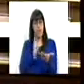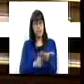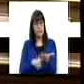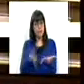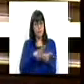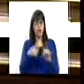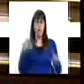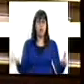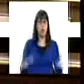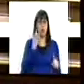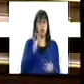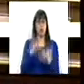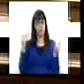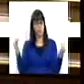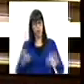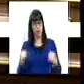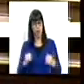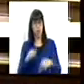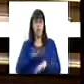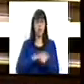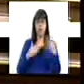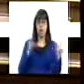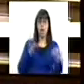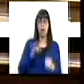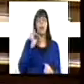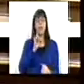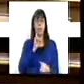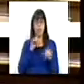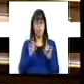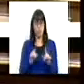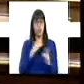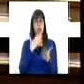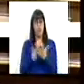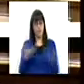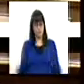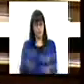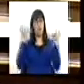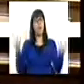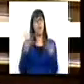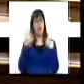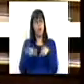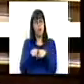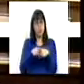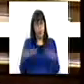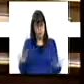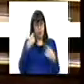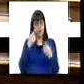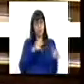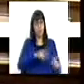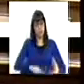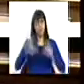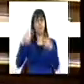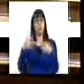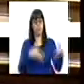desta natureza. E, portanto, estes acordos que se fizeram à esquerda foram importantes para puxar políticas para